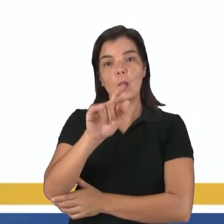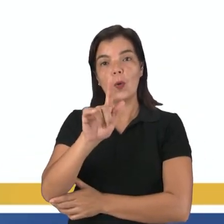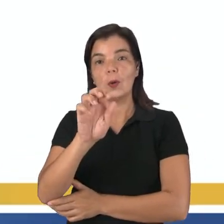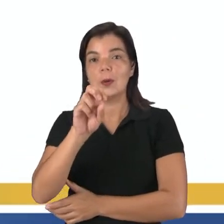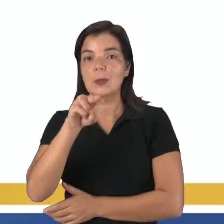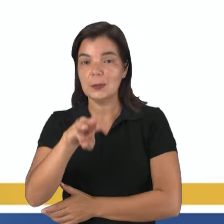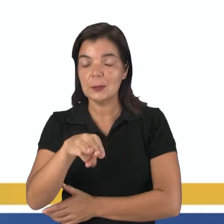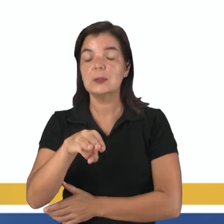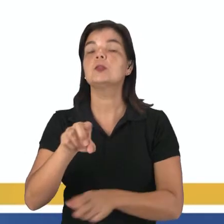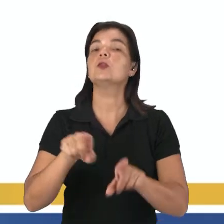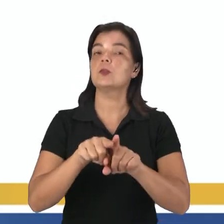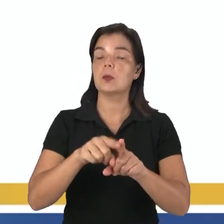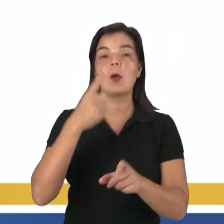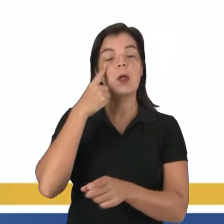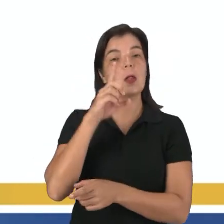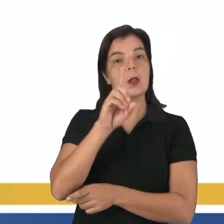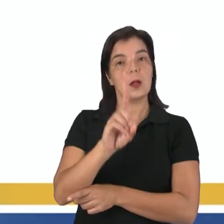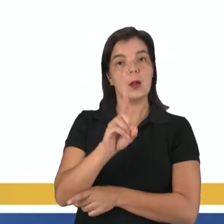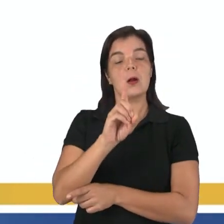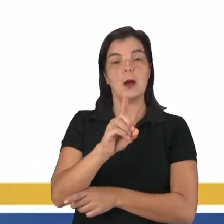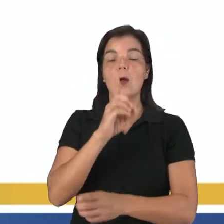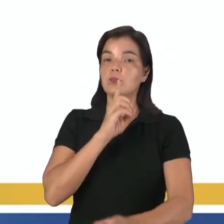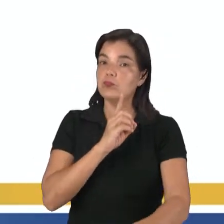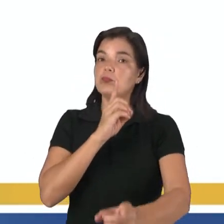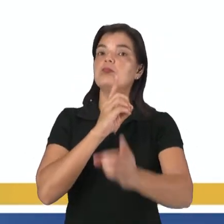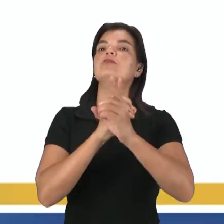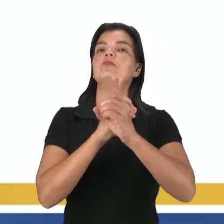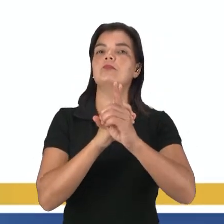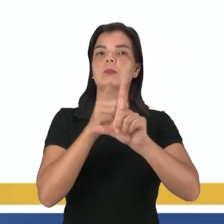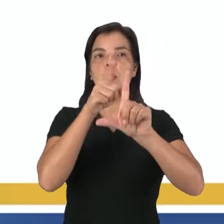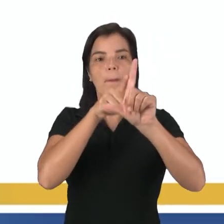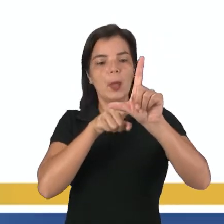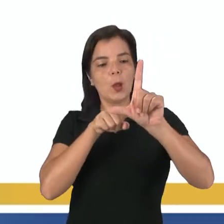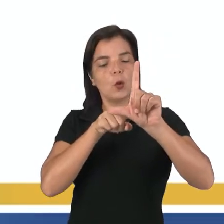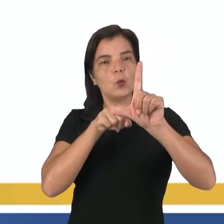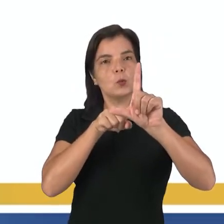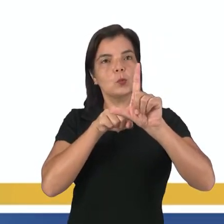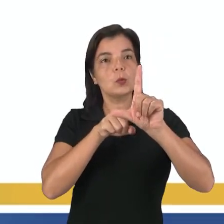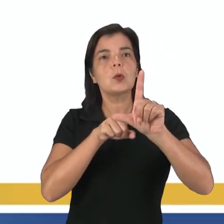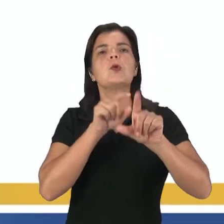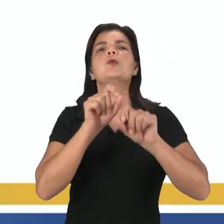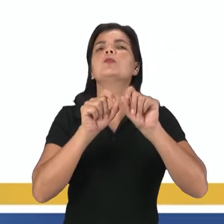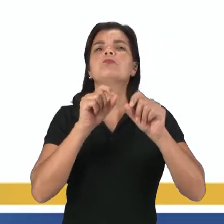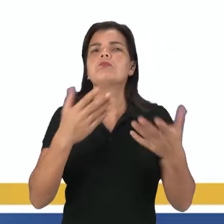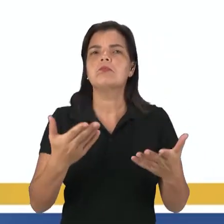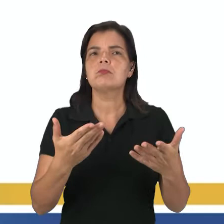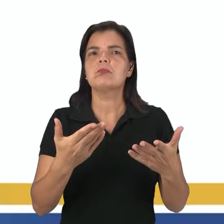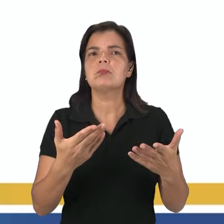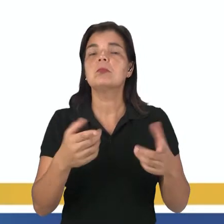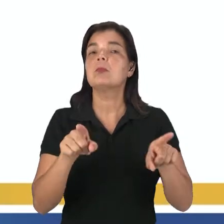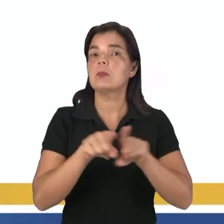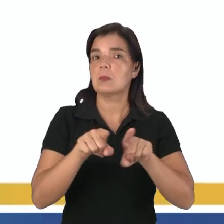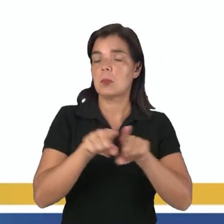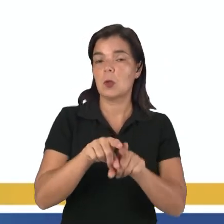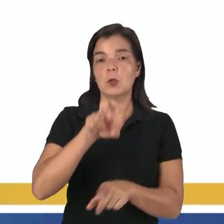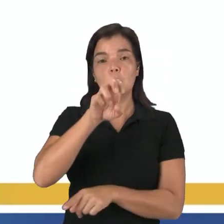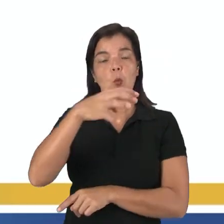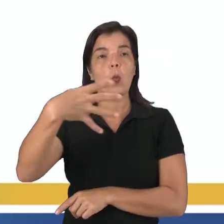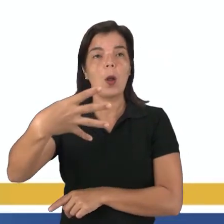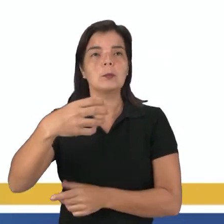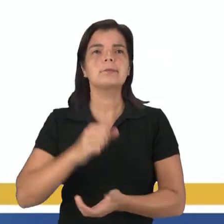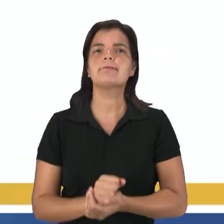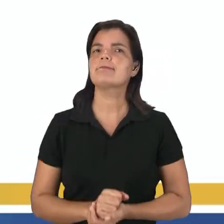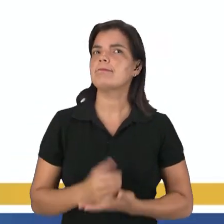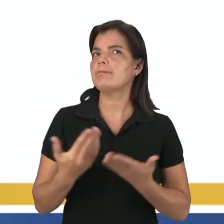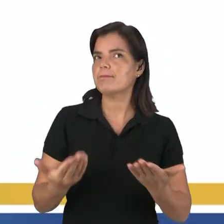então Observe que o ponto de está bem localizado bem na origem tão Que ponto pode ser indicado pelo pau